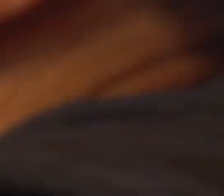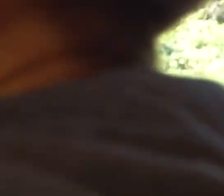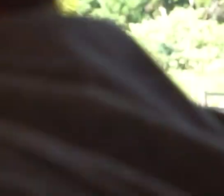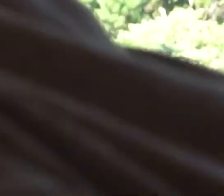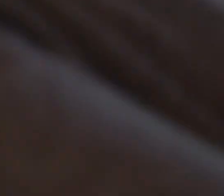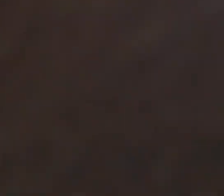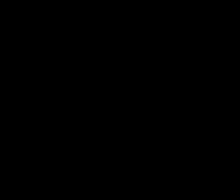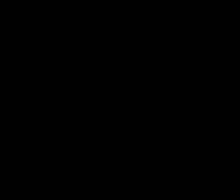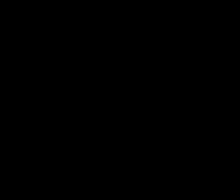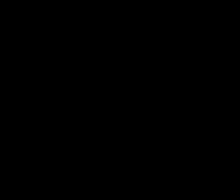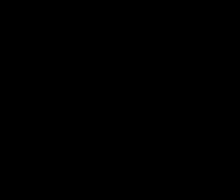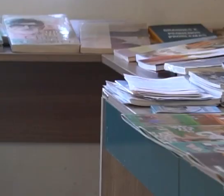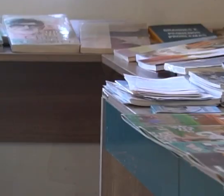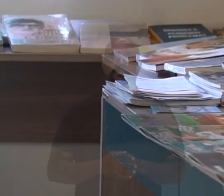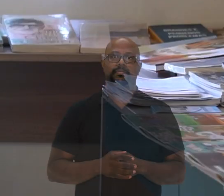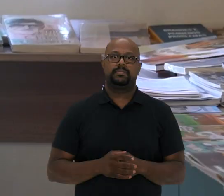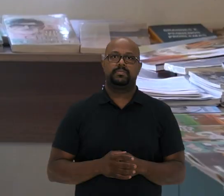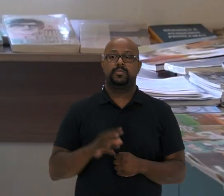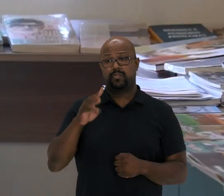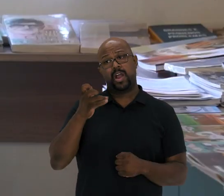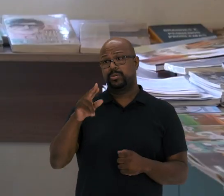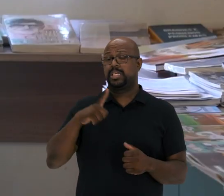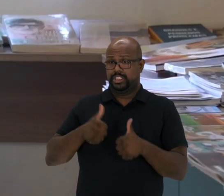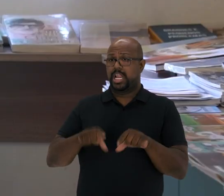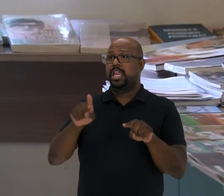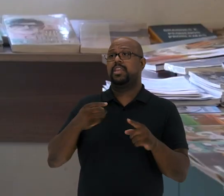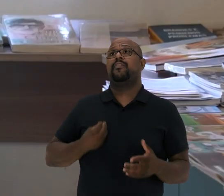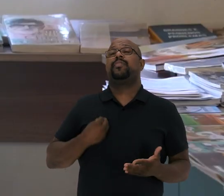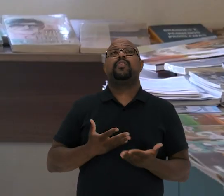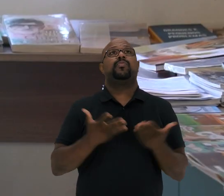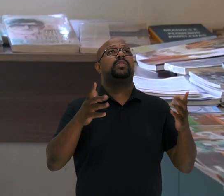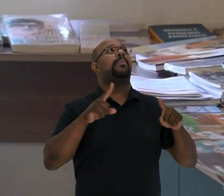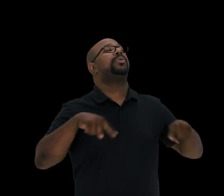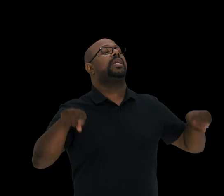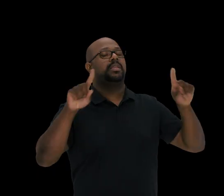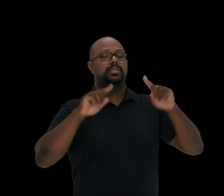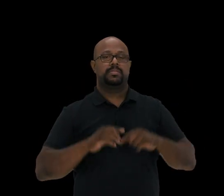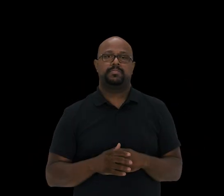E o Walter está aí, vivo, né? Está por aí.